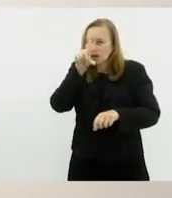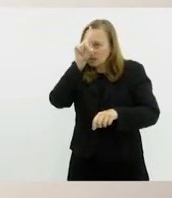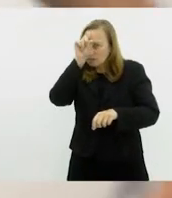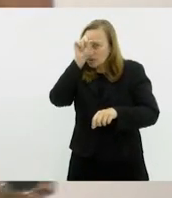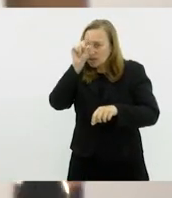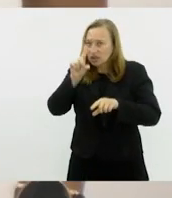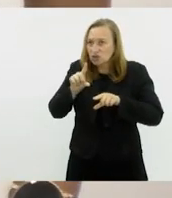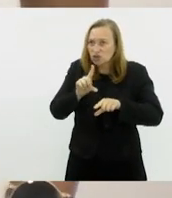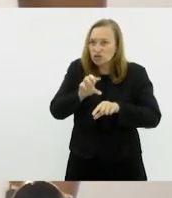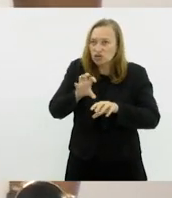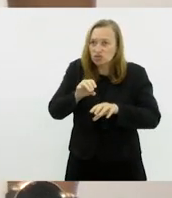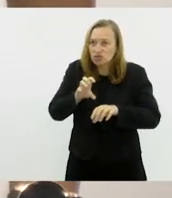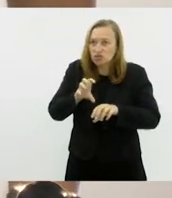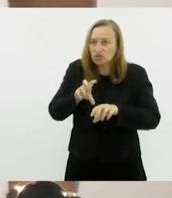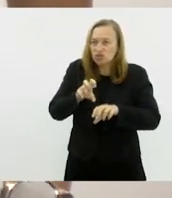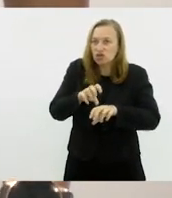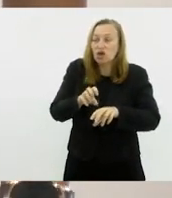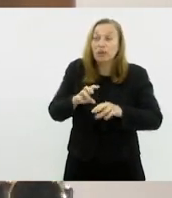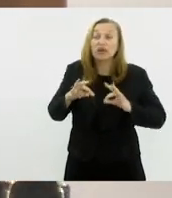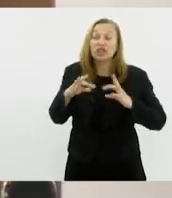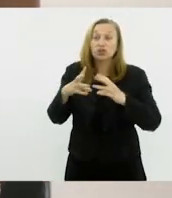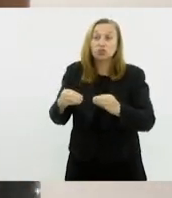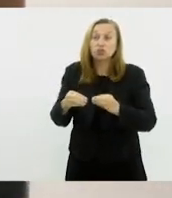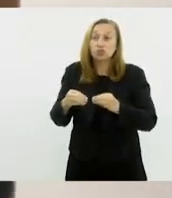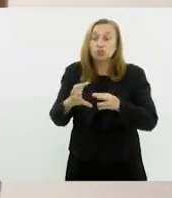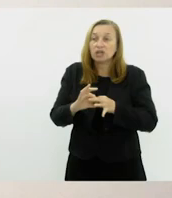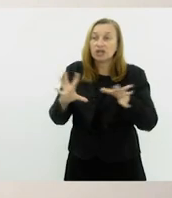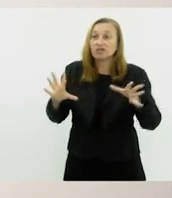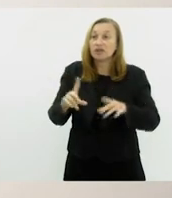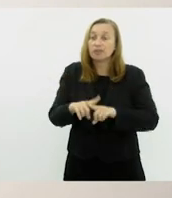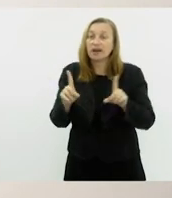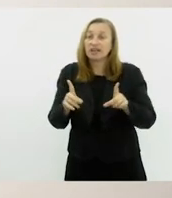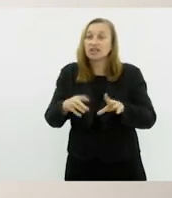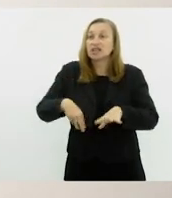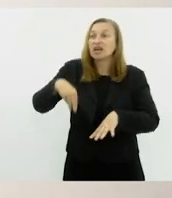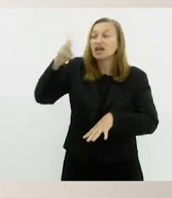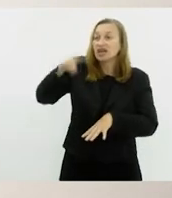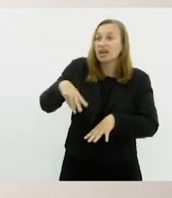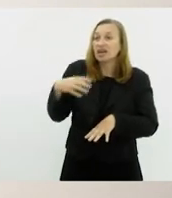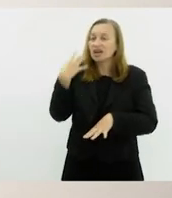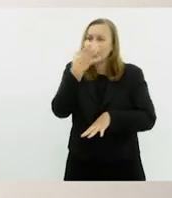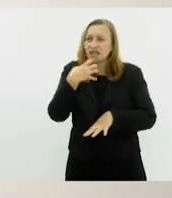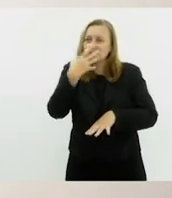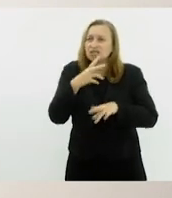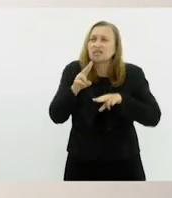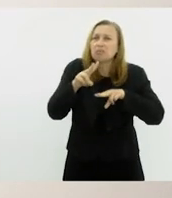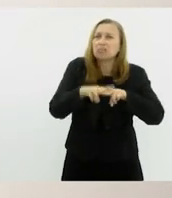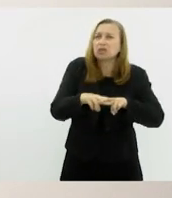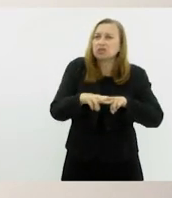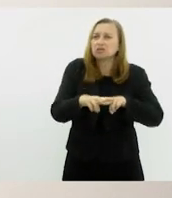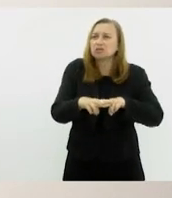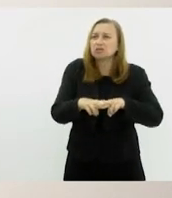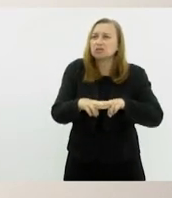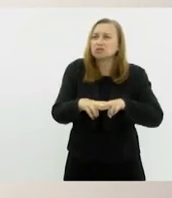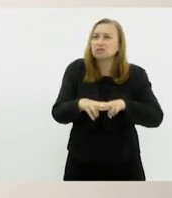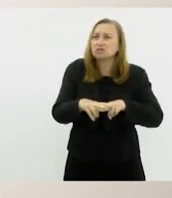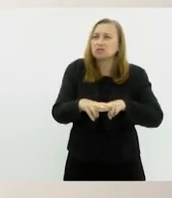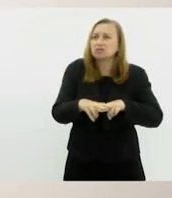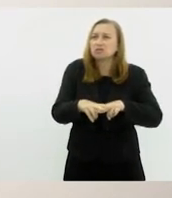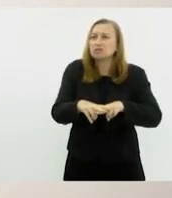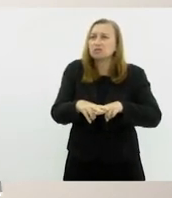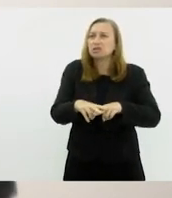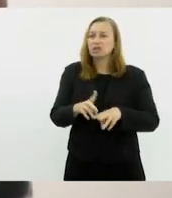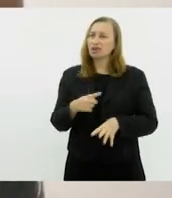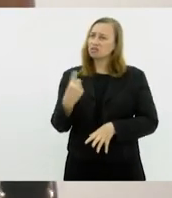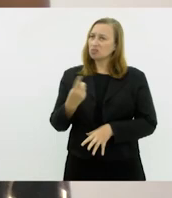tudo solto mas aquele que canta tá preso e assim é